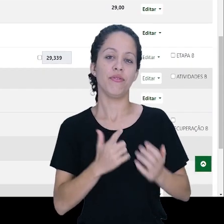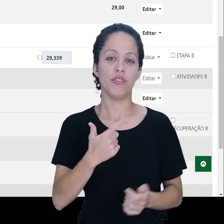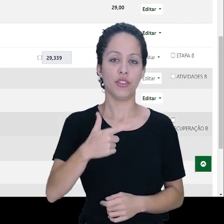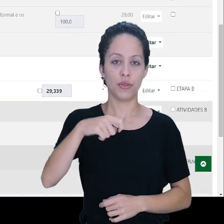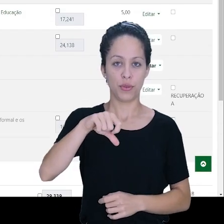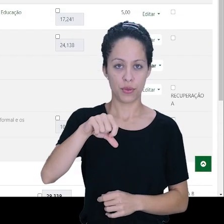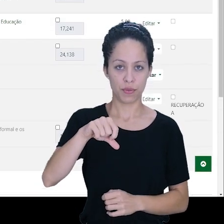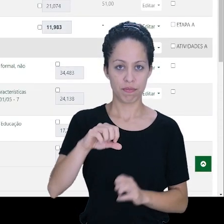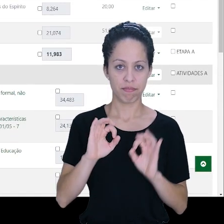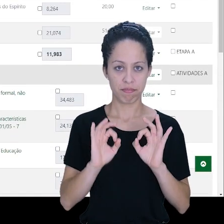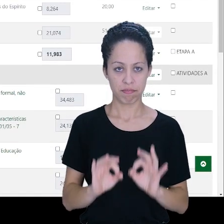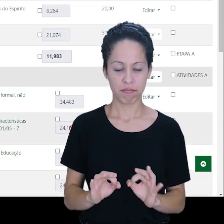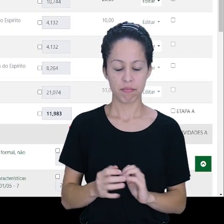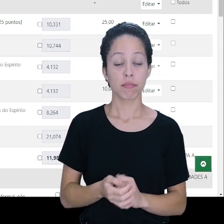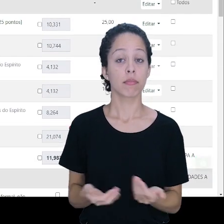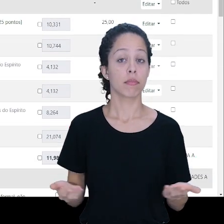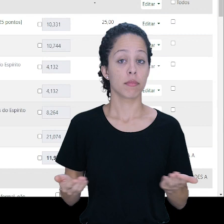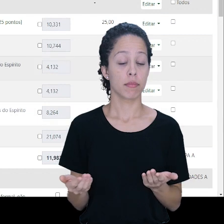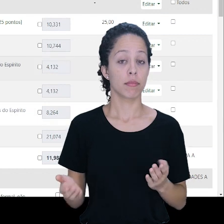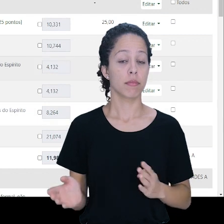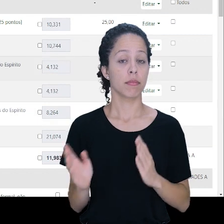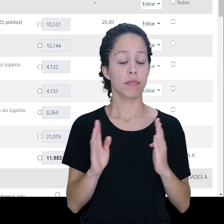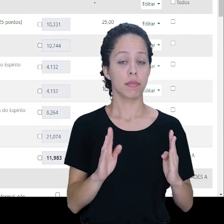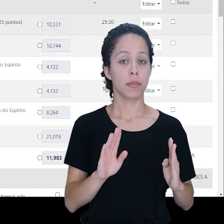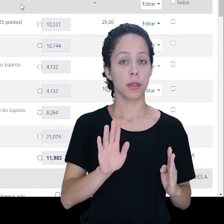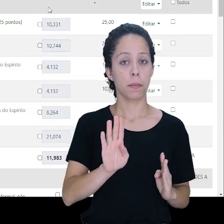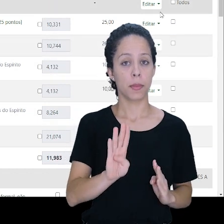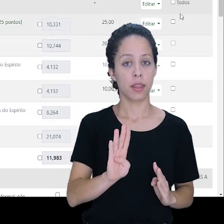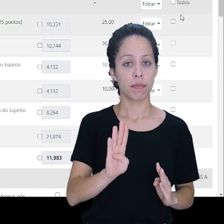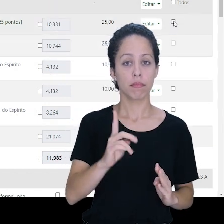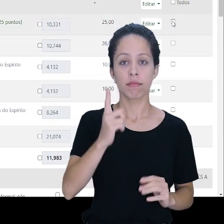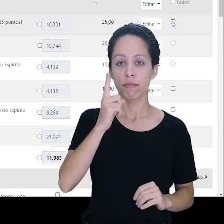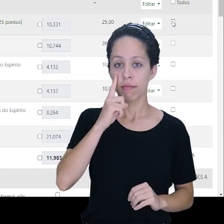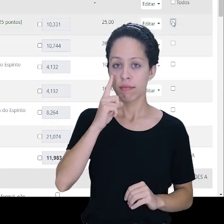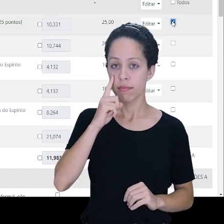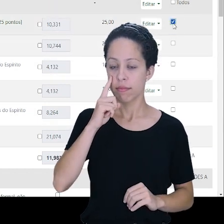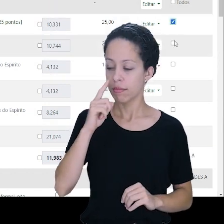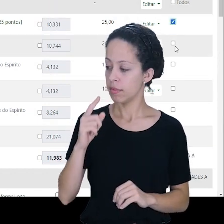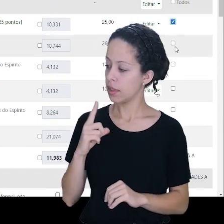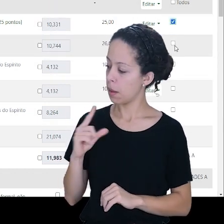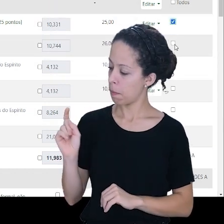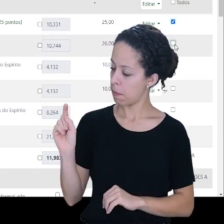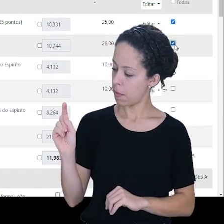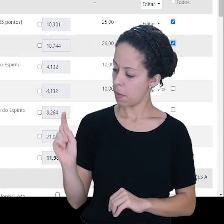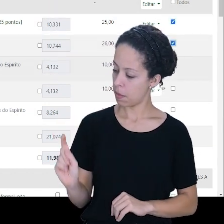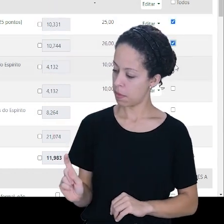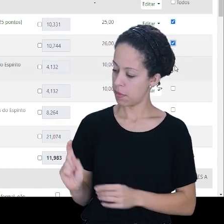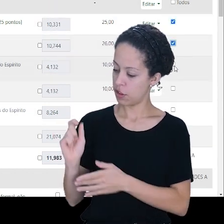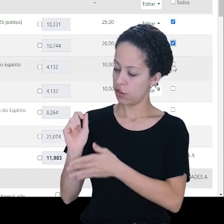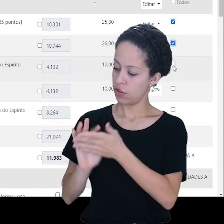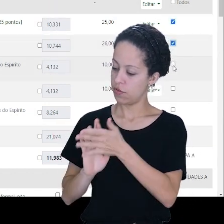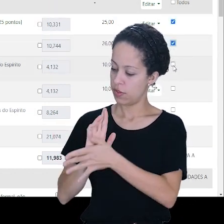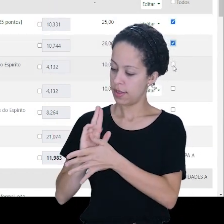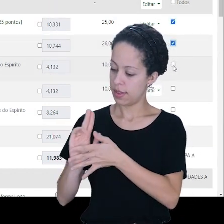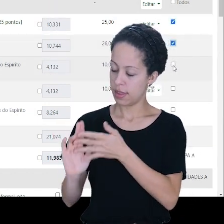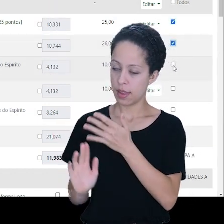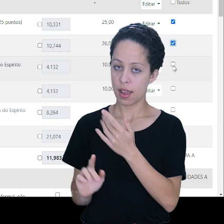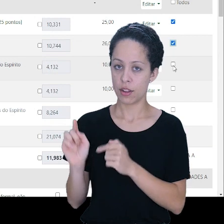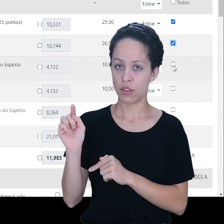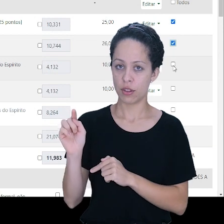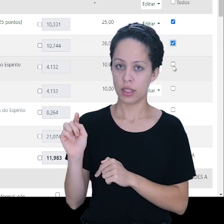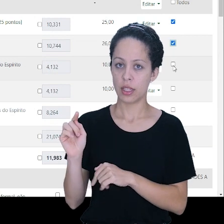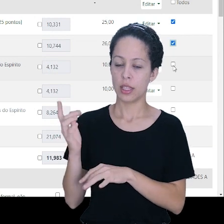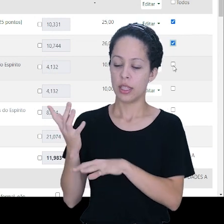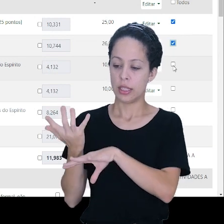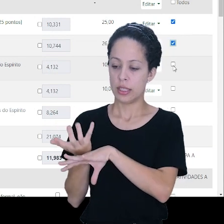pontos tá certo agora vamos fazer a mesma coisa para etapa B vamos selecionar aqui ó Essas atividades